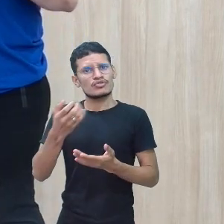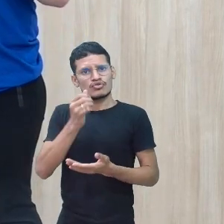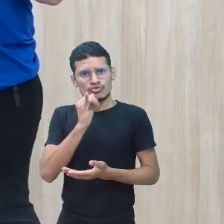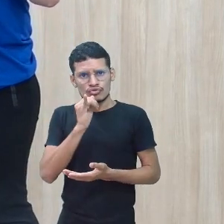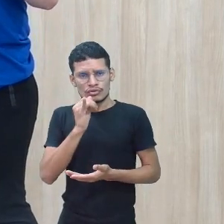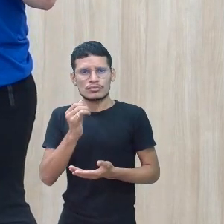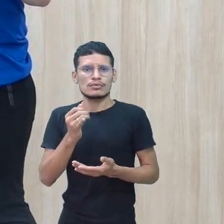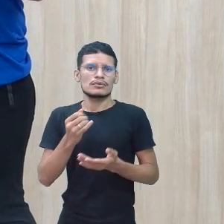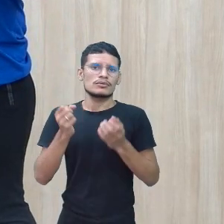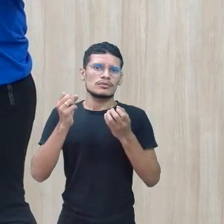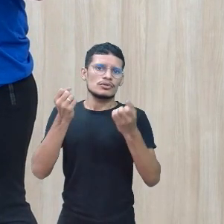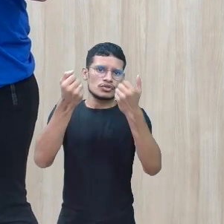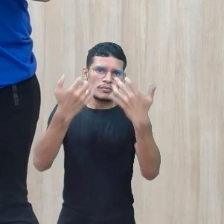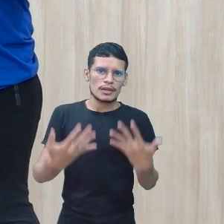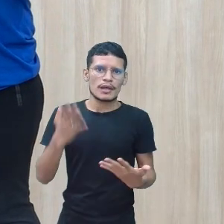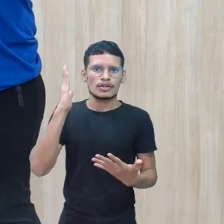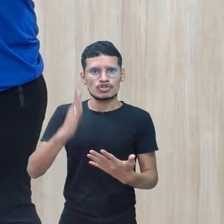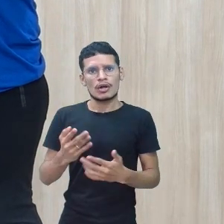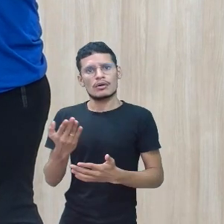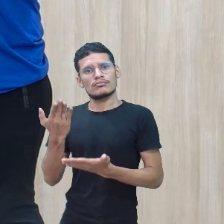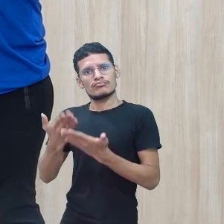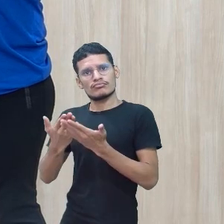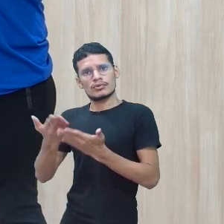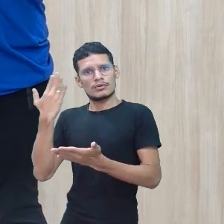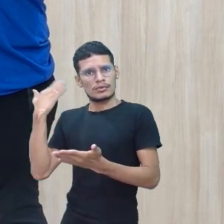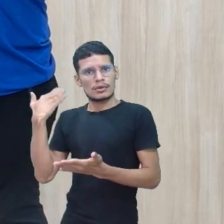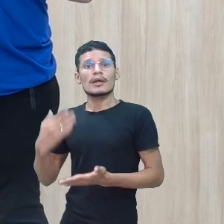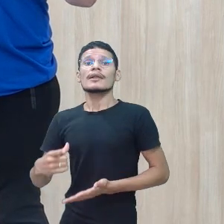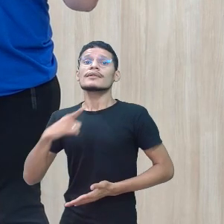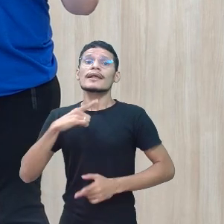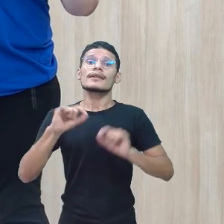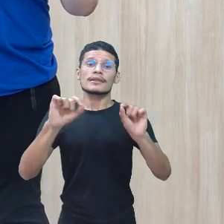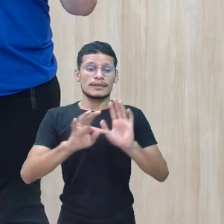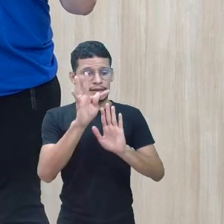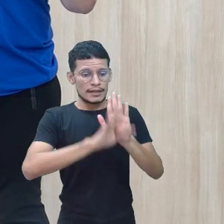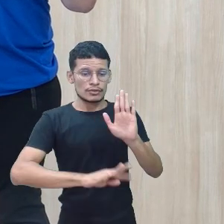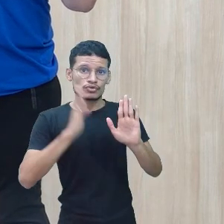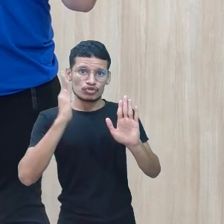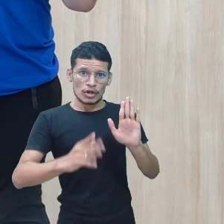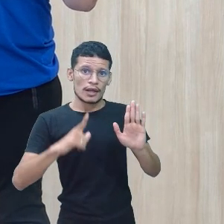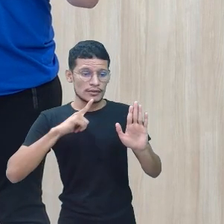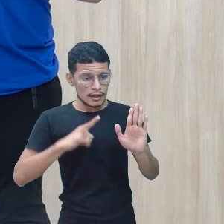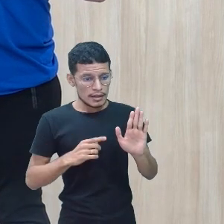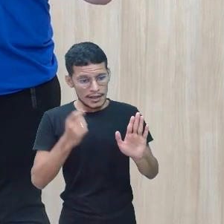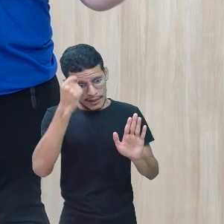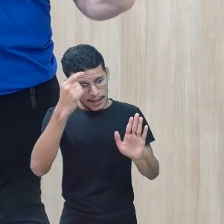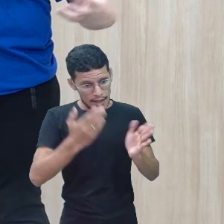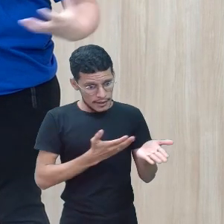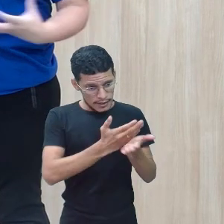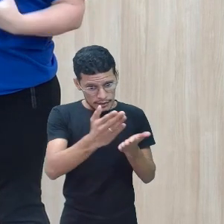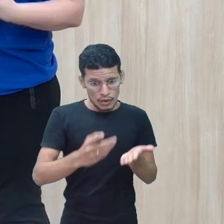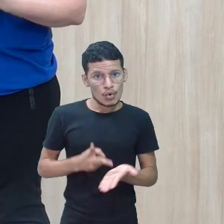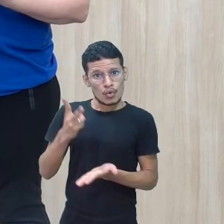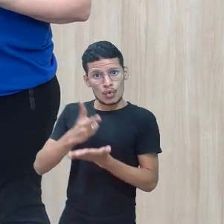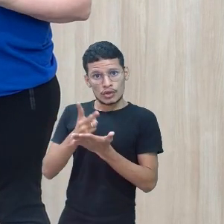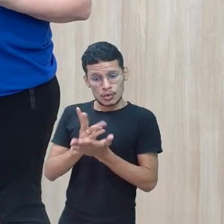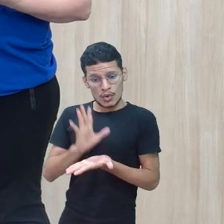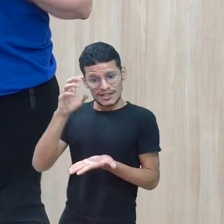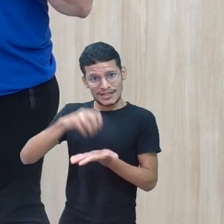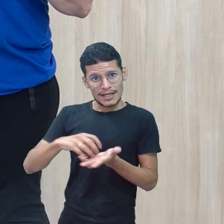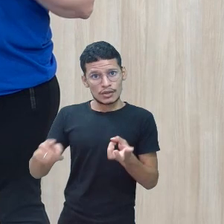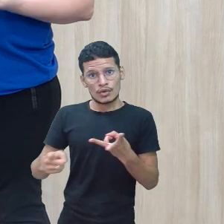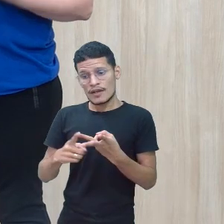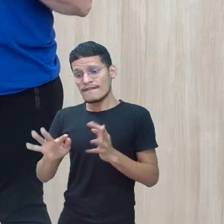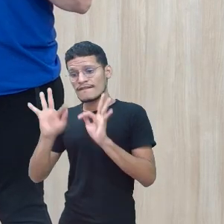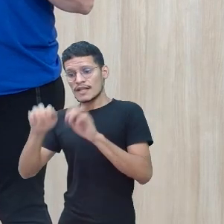É aquele texto que tem uma ideia no início, dá continuidade no meio e faz o fechamento